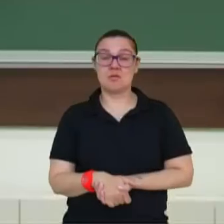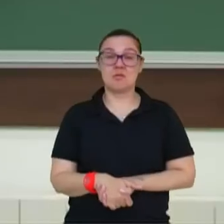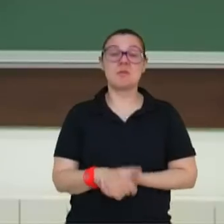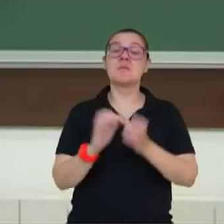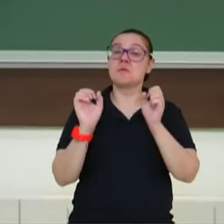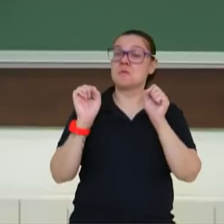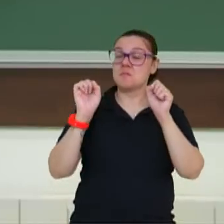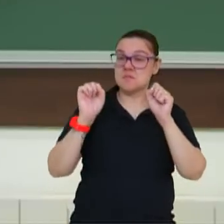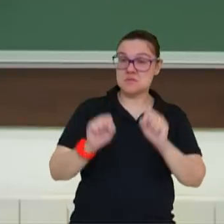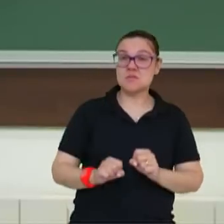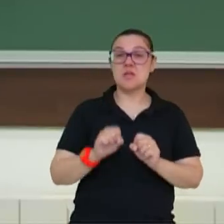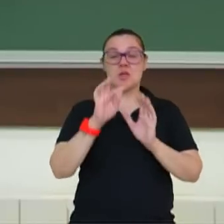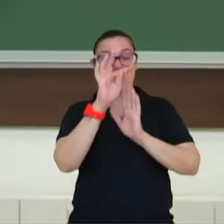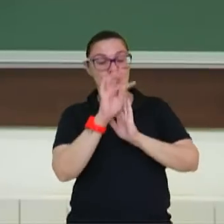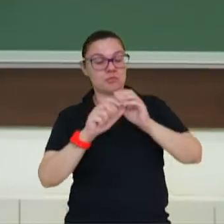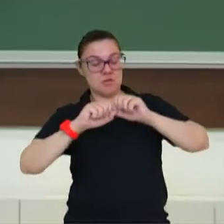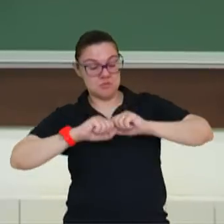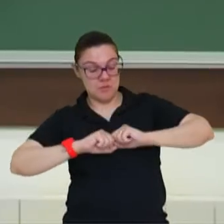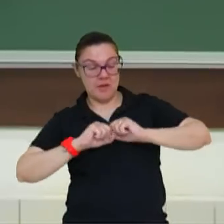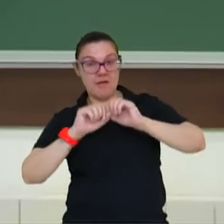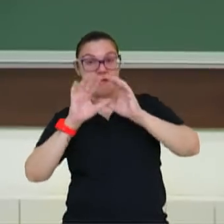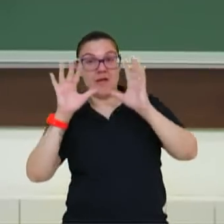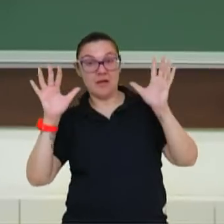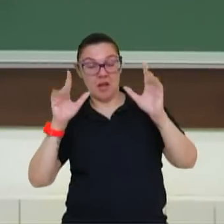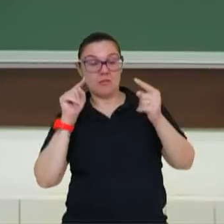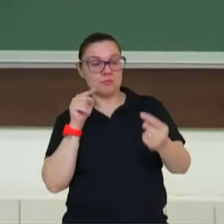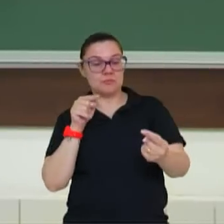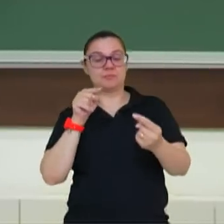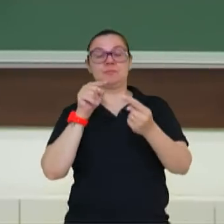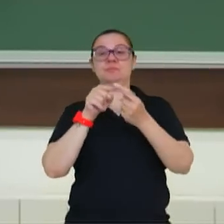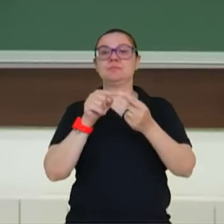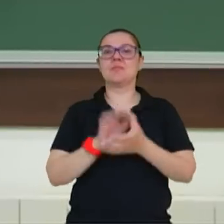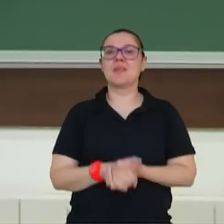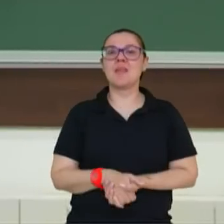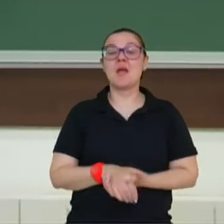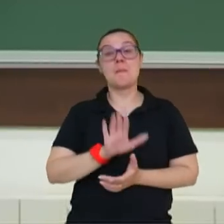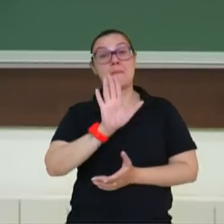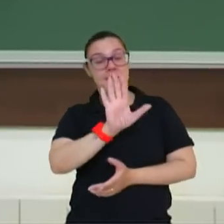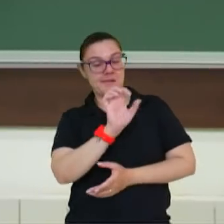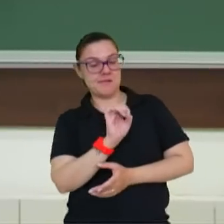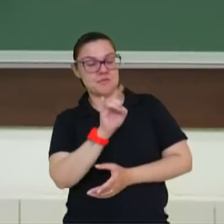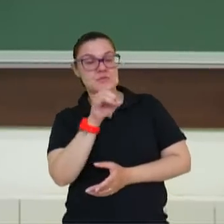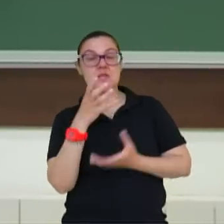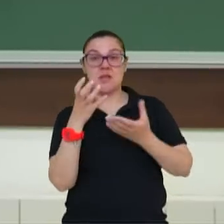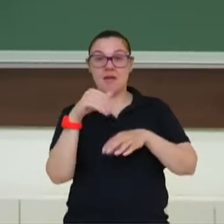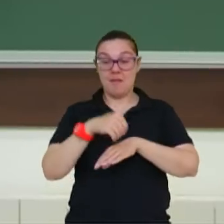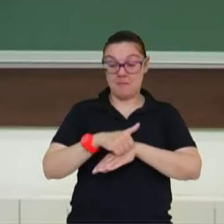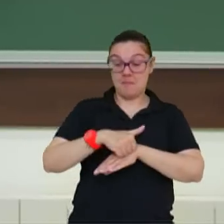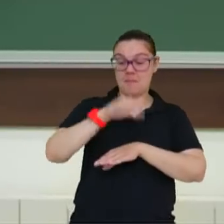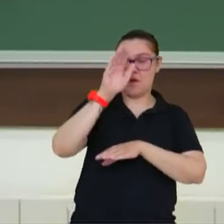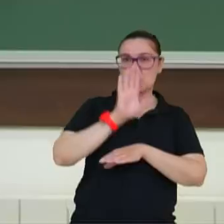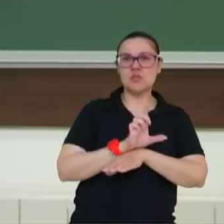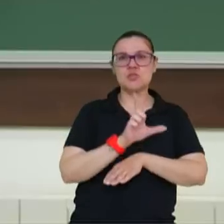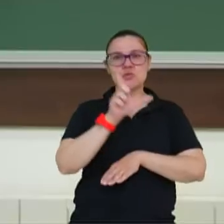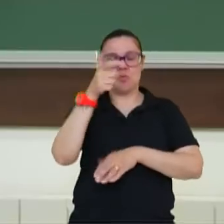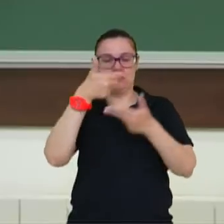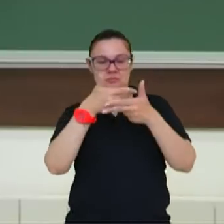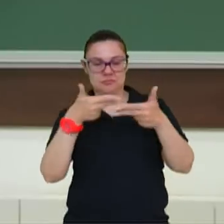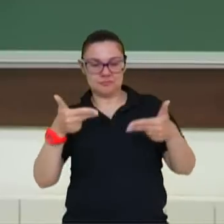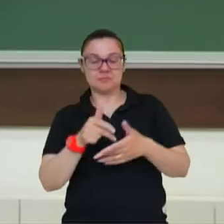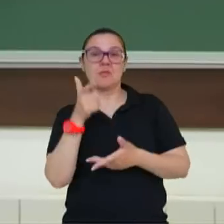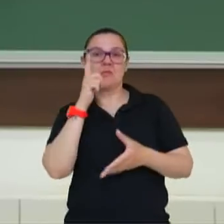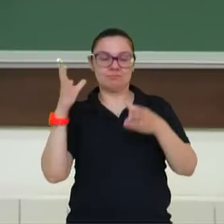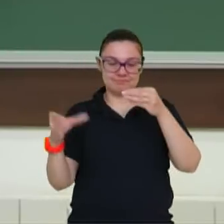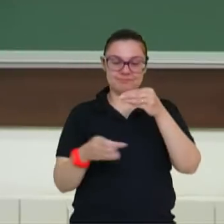texto ele é claro, ele é bem claro, ele é objetivo. A não ser que você deseja saber outras informações